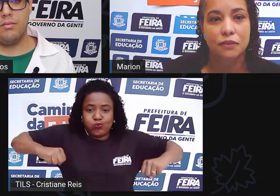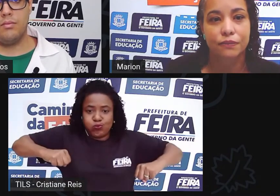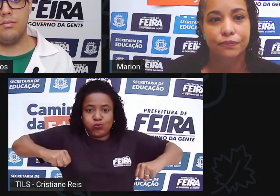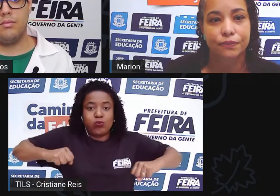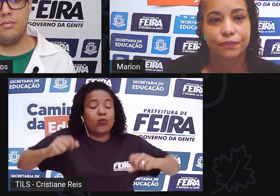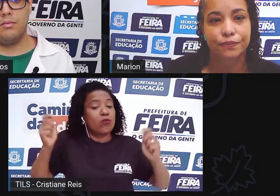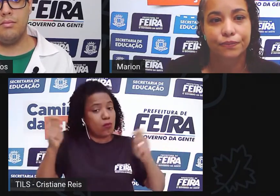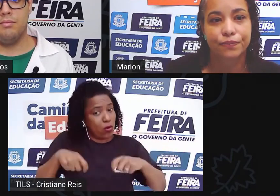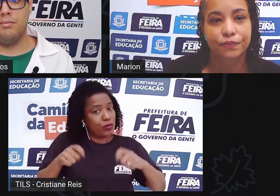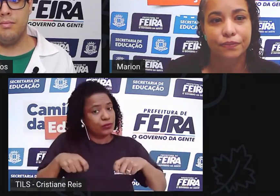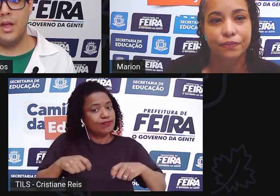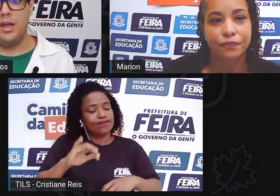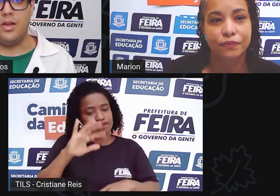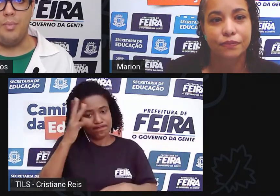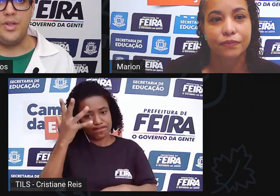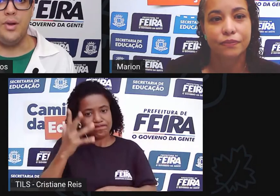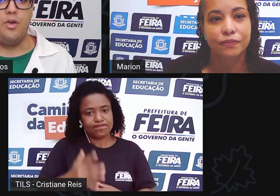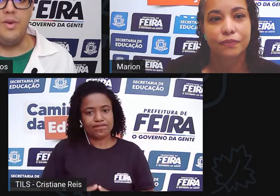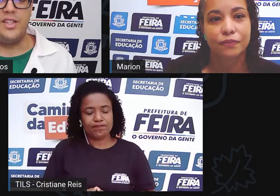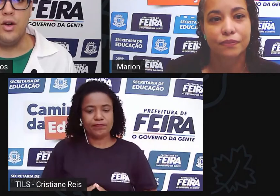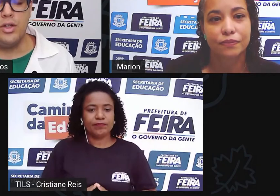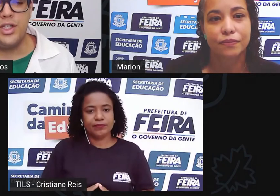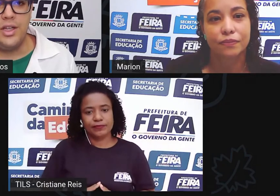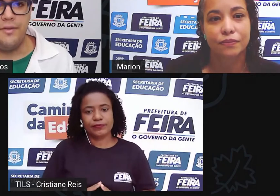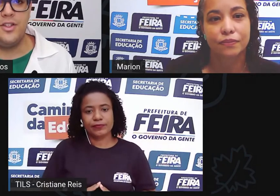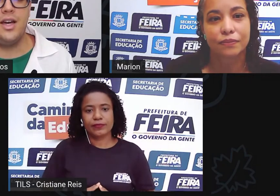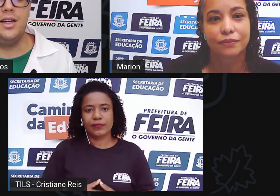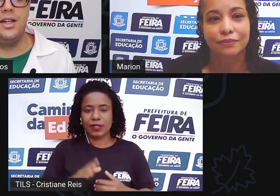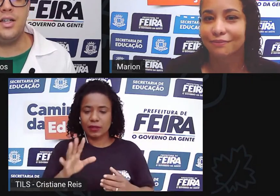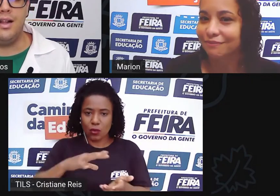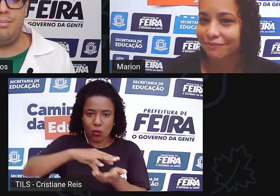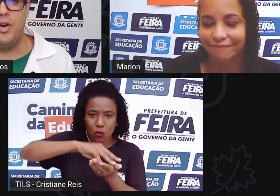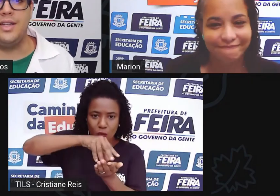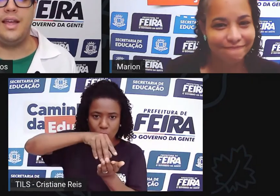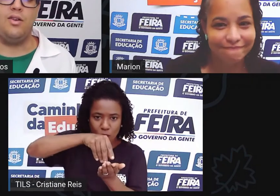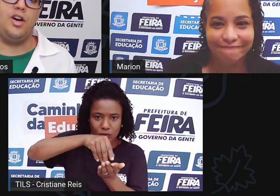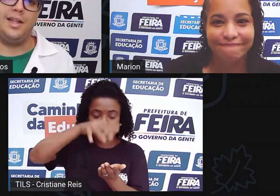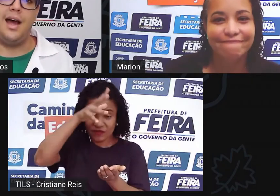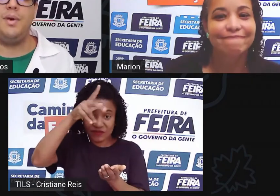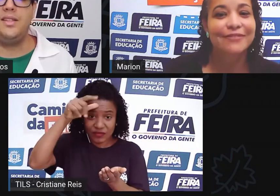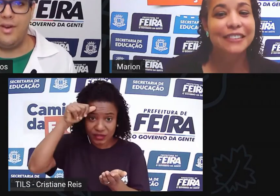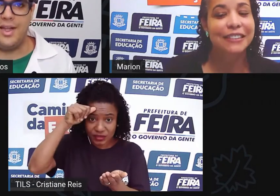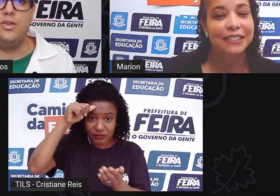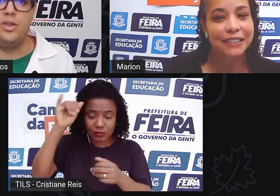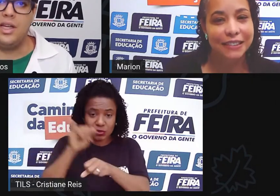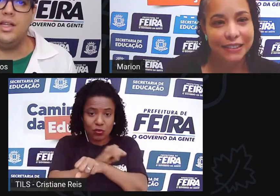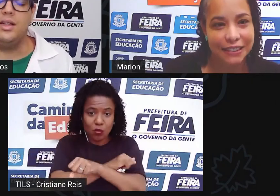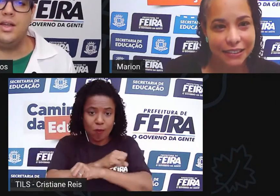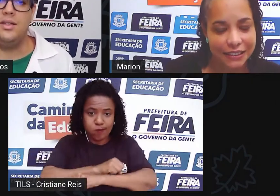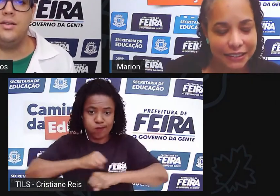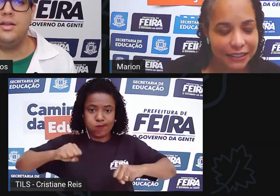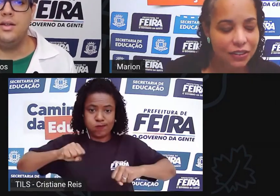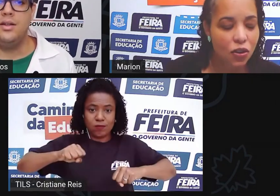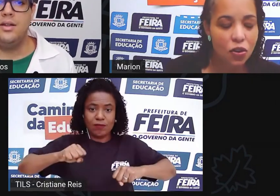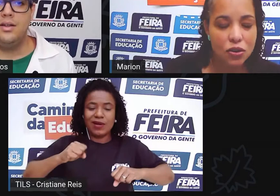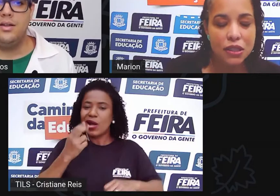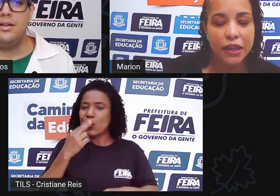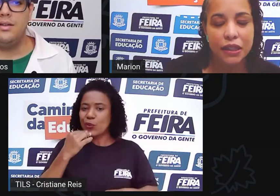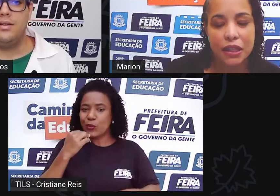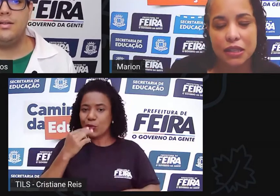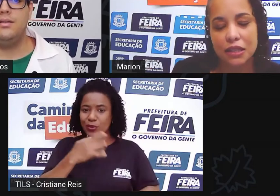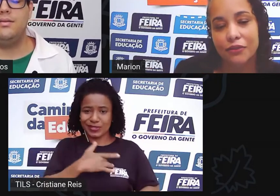vazias. Então, a pessoa comer só coxinha e refrigerante, ela pode até engordar, mas não vai estar nutrida, não é isso?